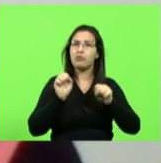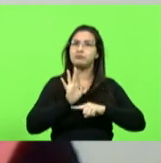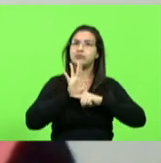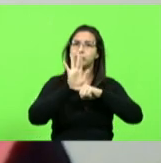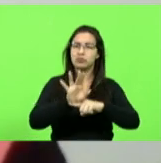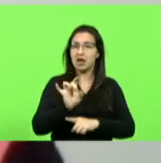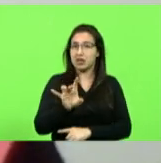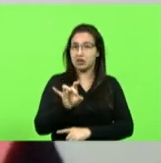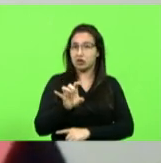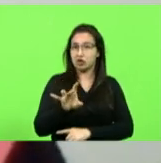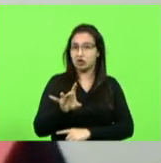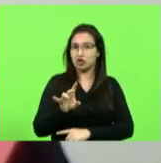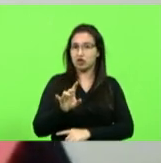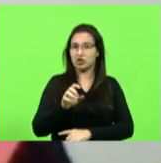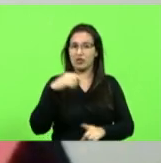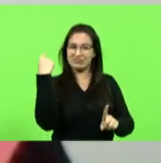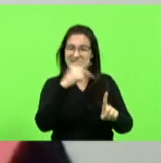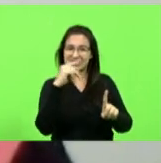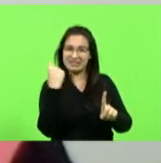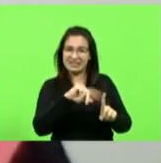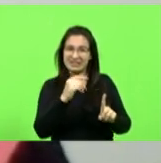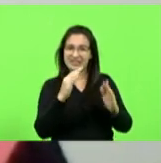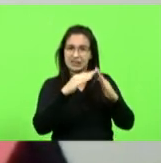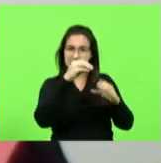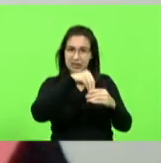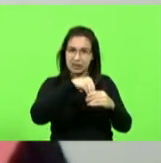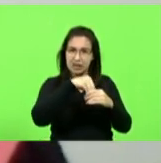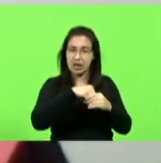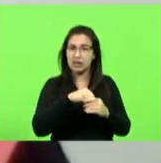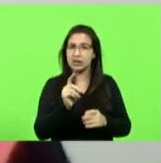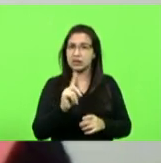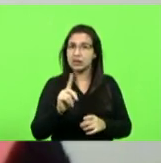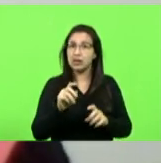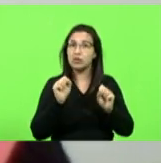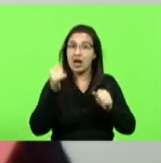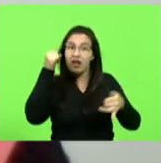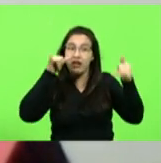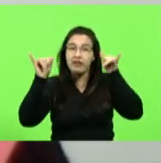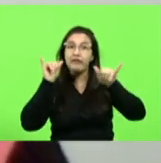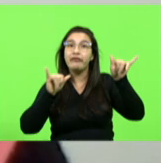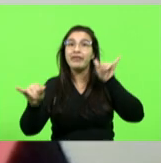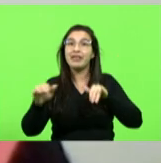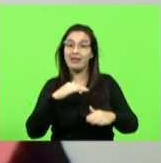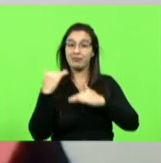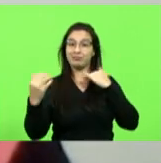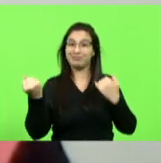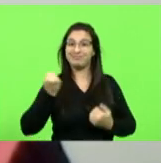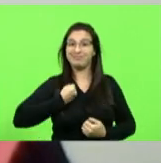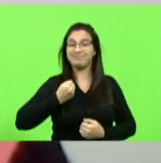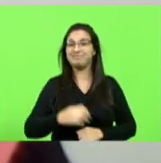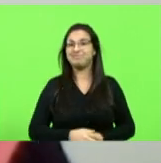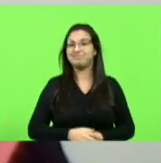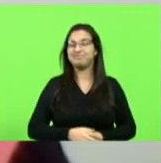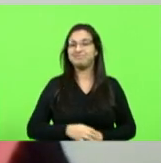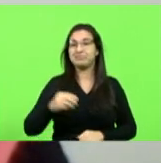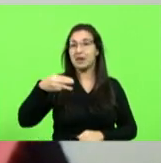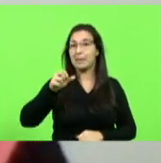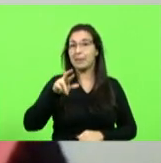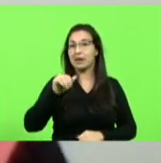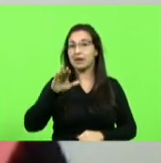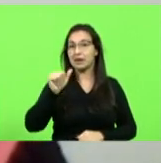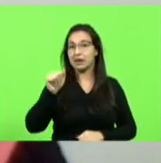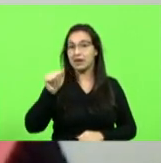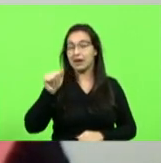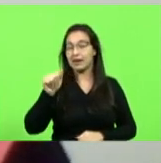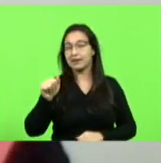apenas nos casos de violência doméstica, como também em prevenção ao suicídio. Mariana Pfeiffer, é preciso atuar junto aos